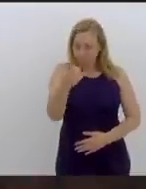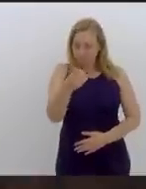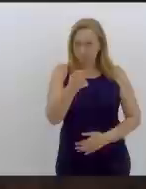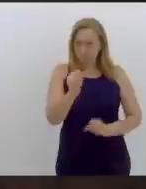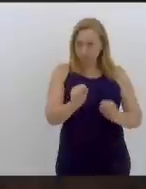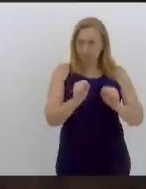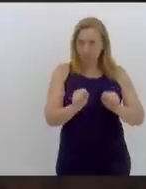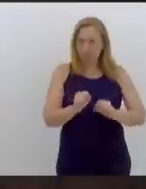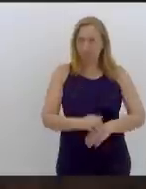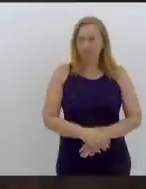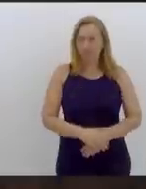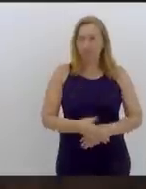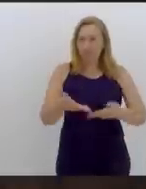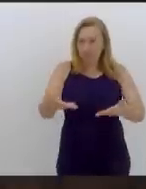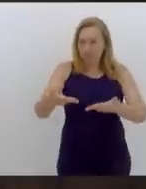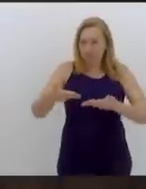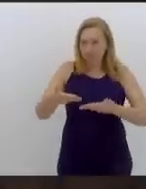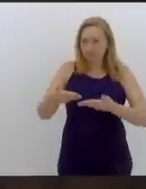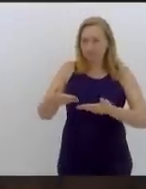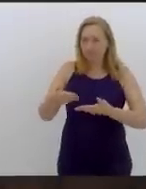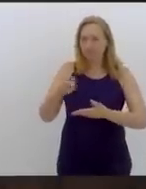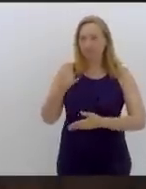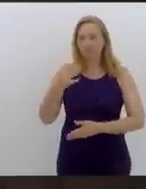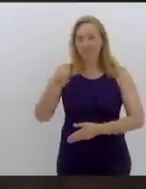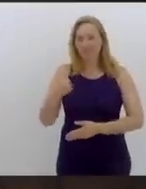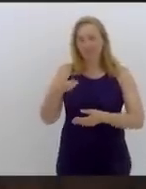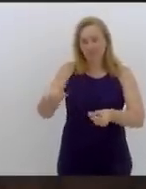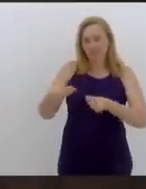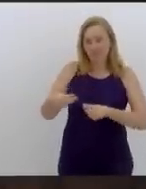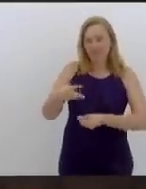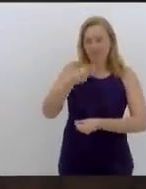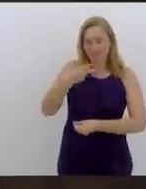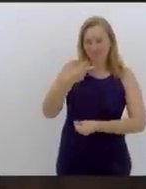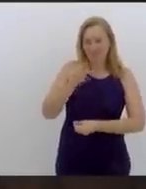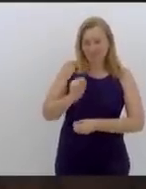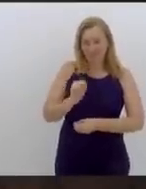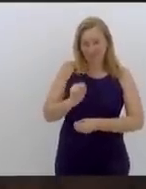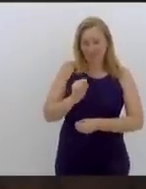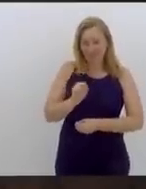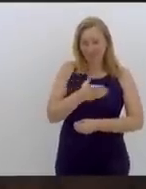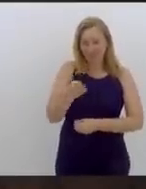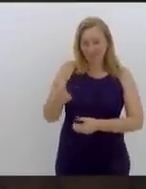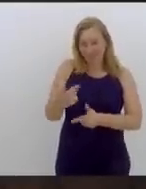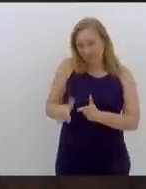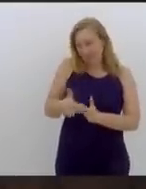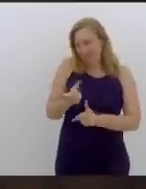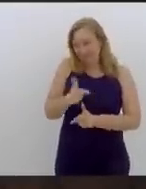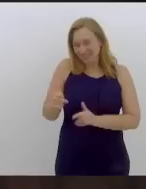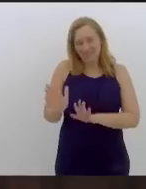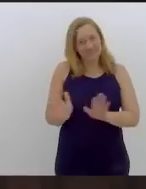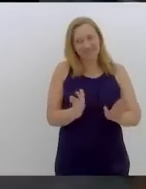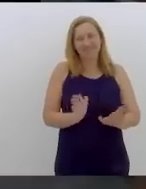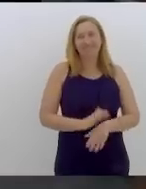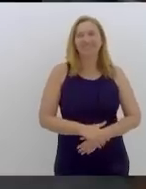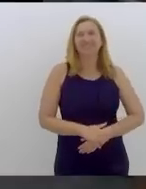ser Cavaleiro passar para Sheila falar tem problema aí você aí você escolhe